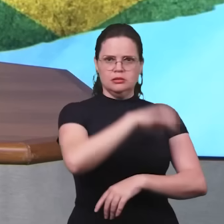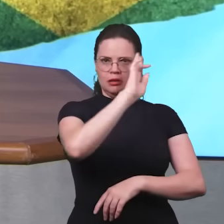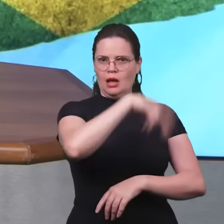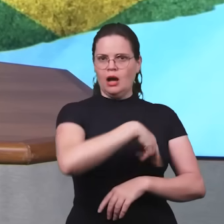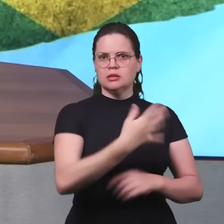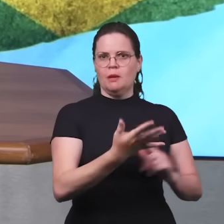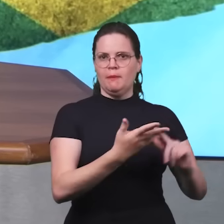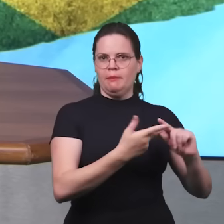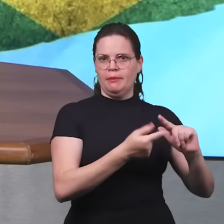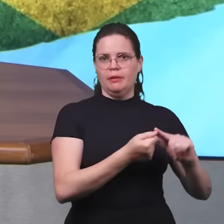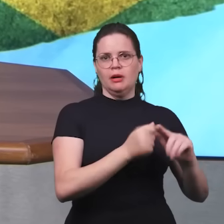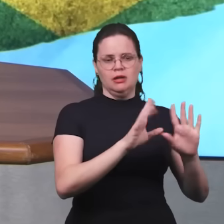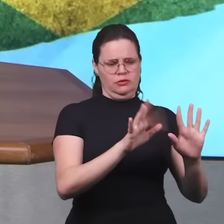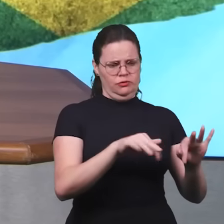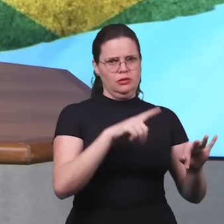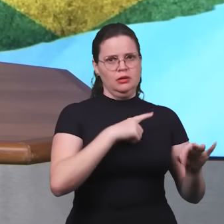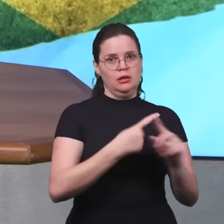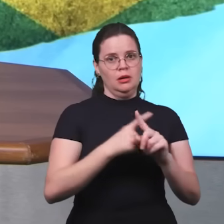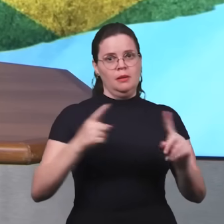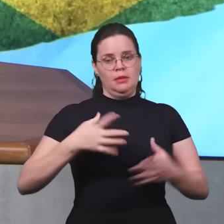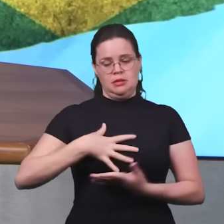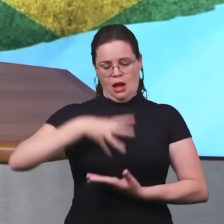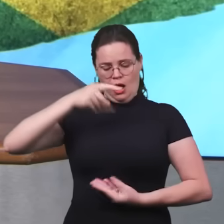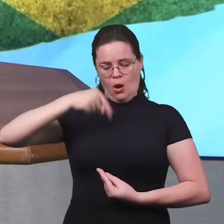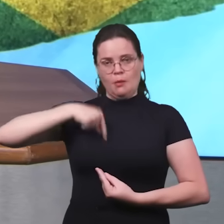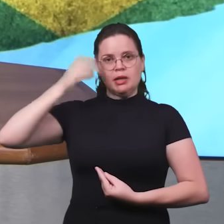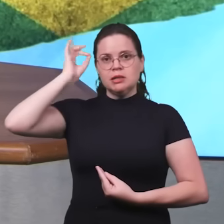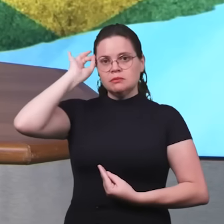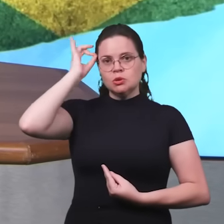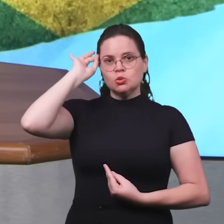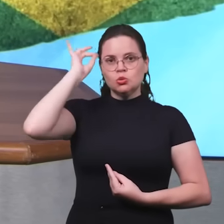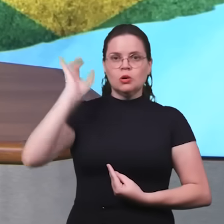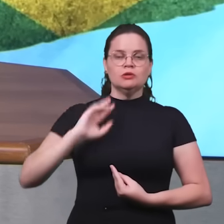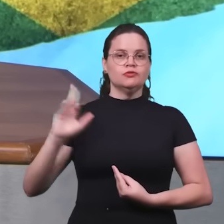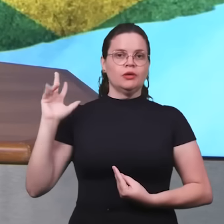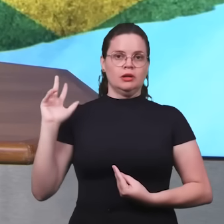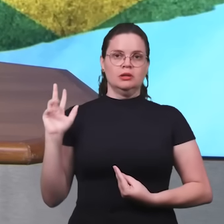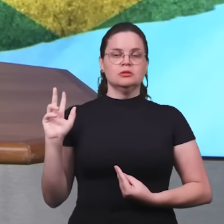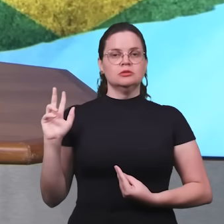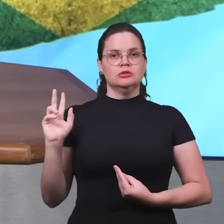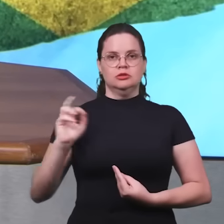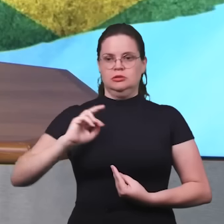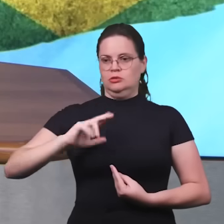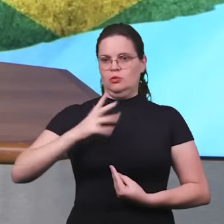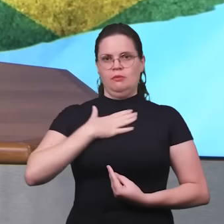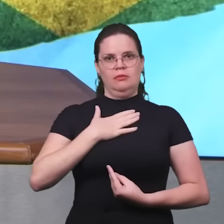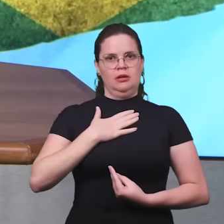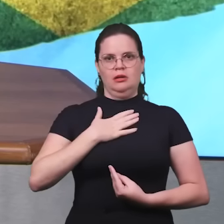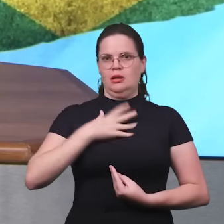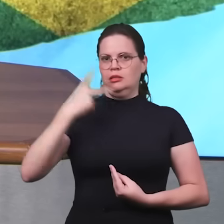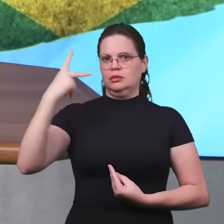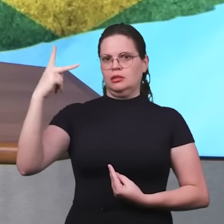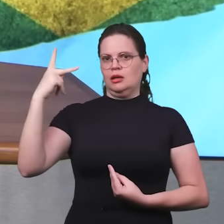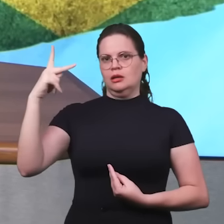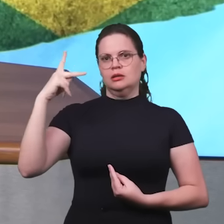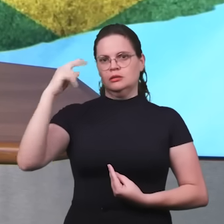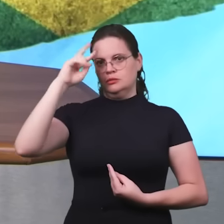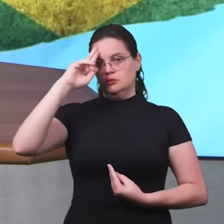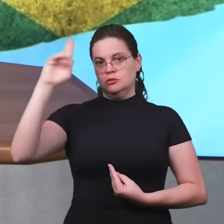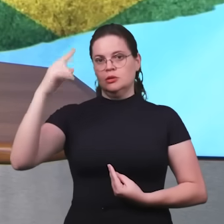vai terminar com o tempo, mas a natureza nossa espiritual, ela não é nossa.